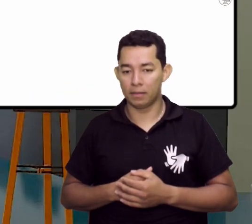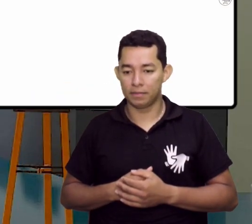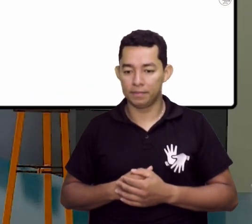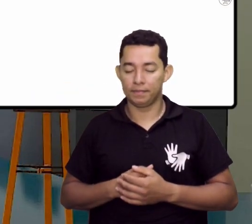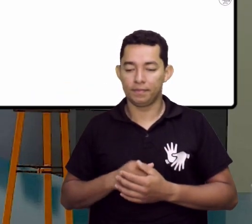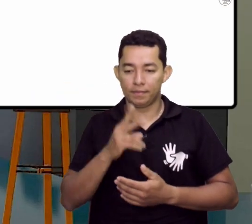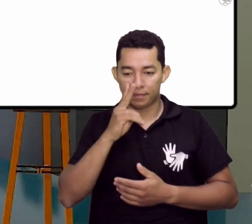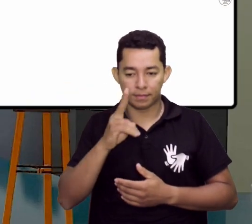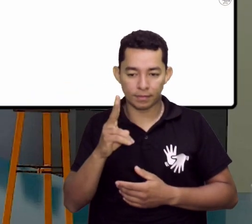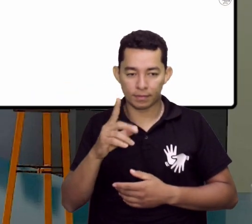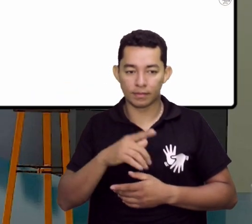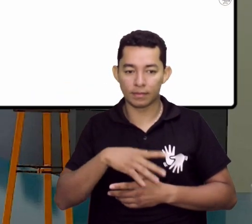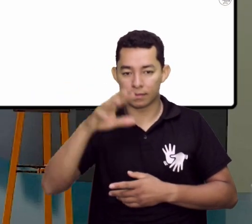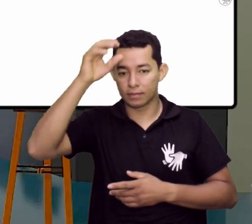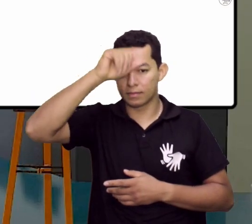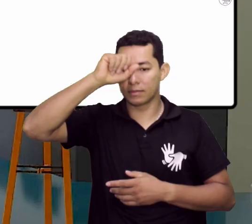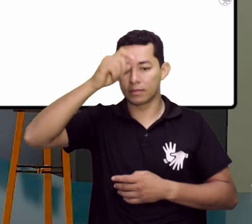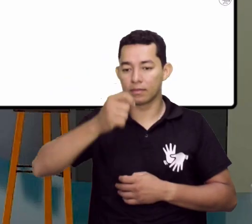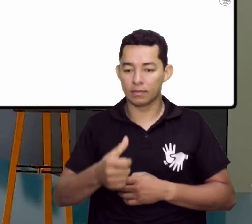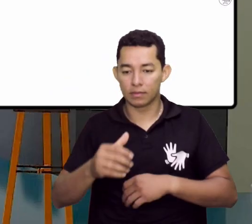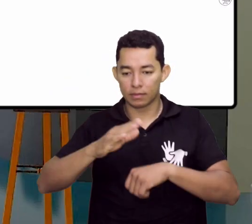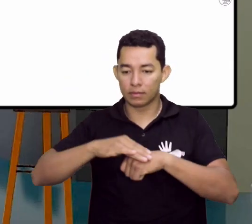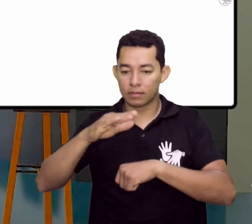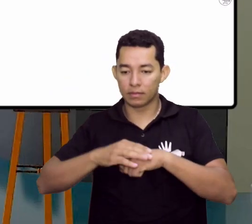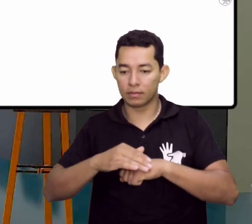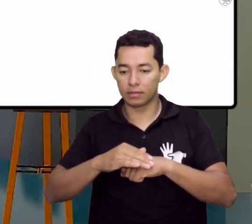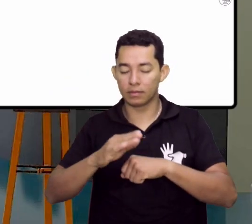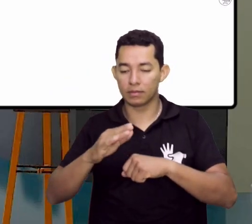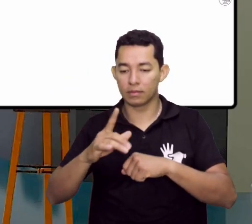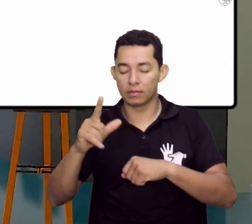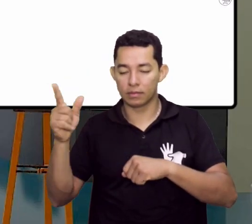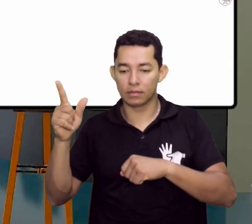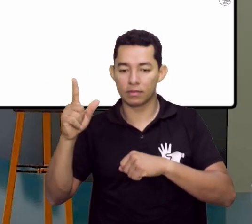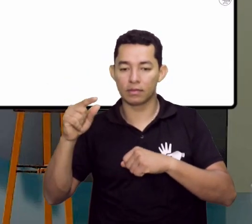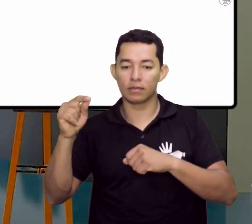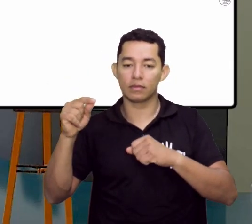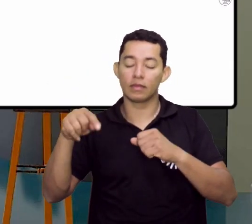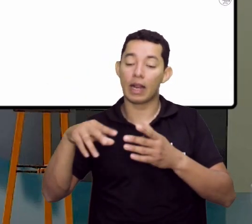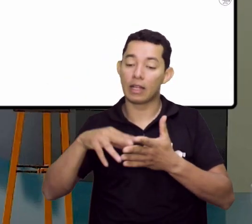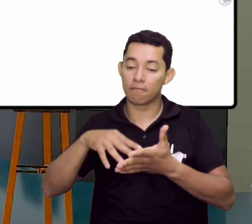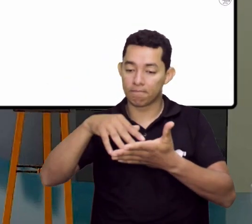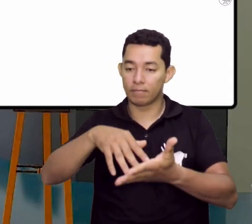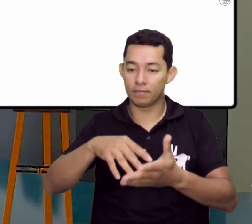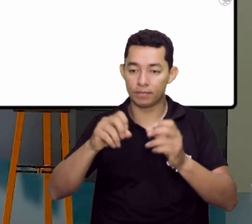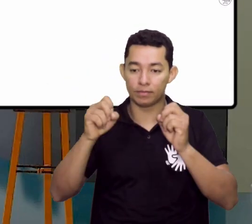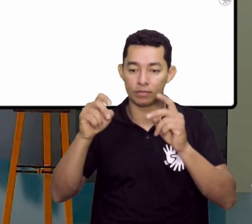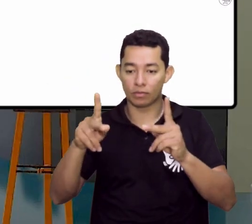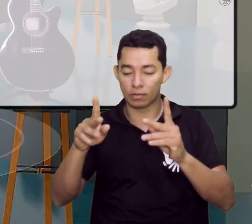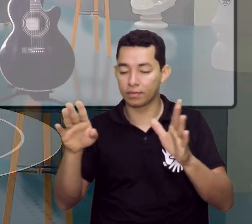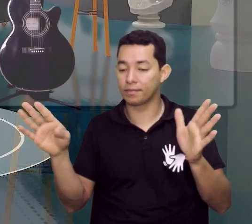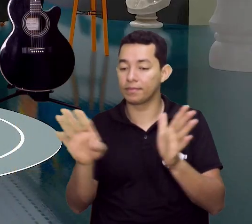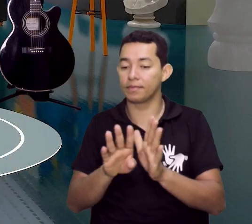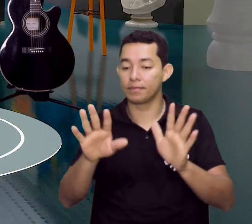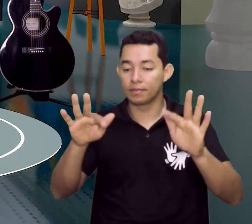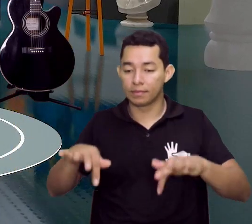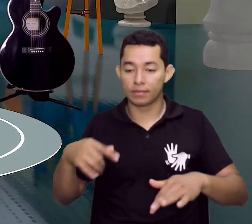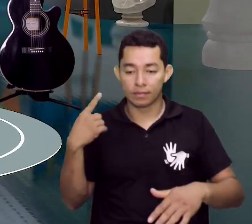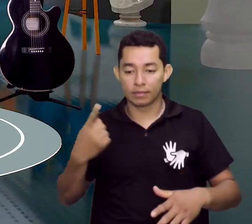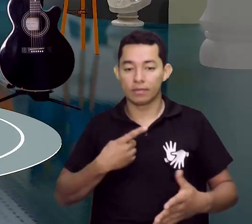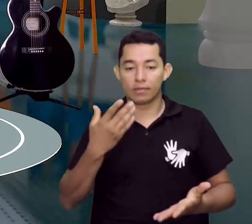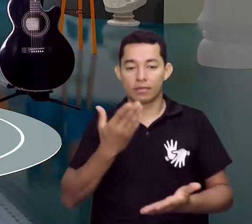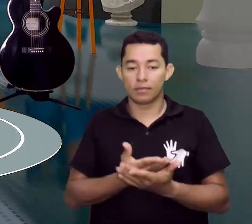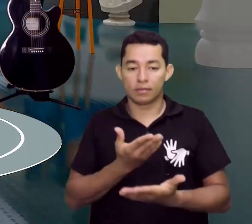ver, né? E aprenda um pouco mais sobre essas vanguardas aí, ok? Chegamos ao final da nossa